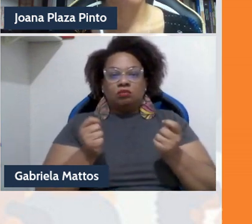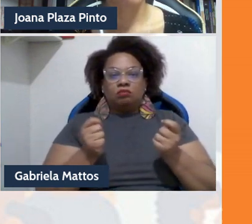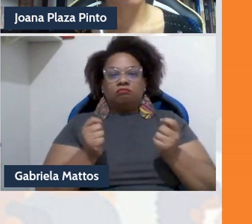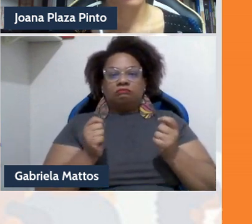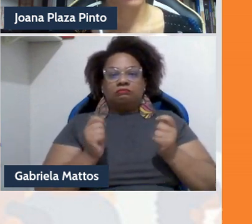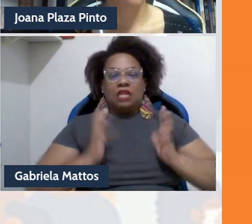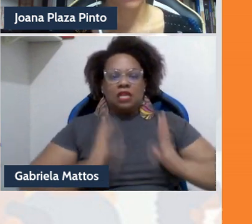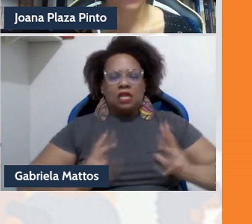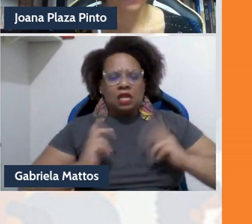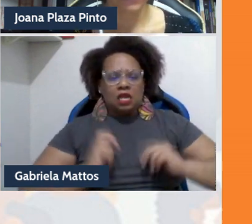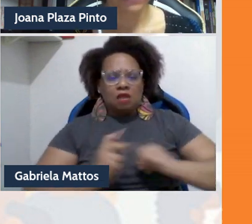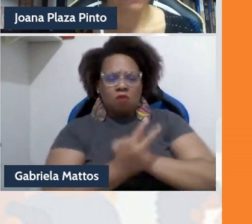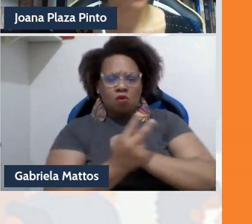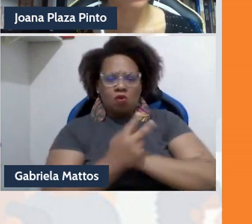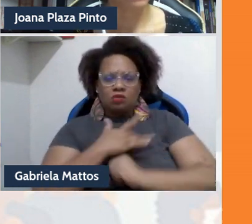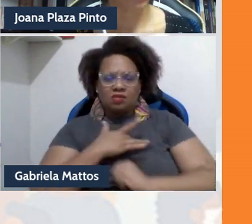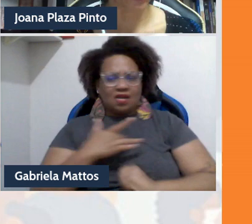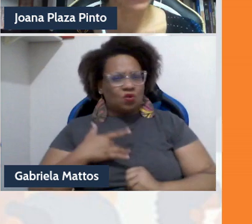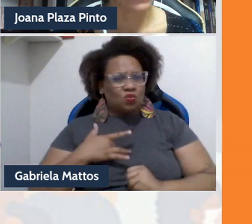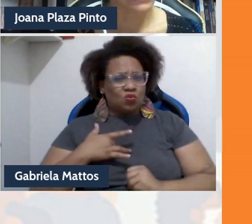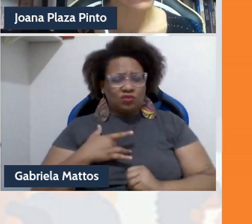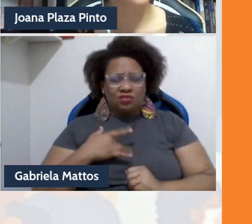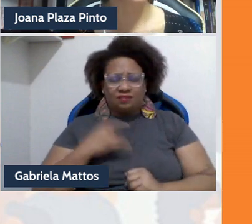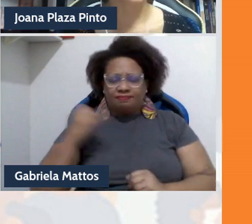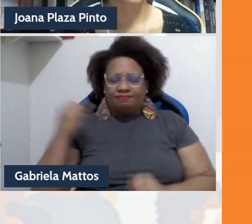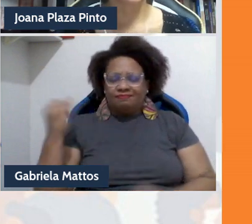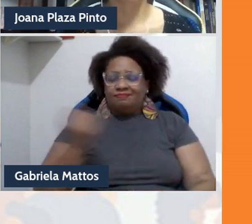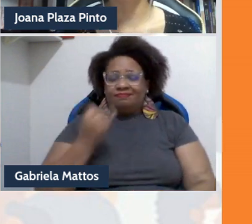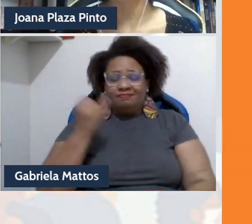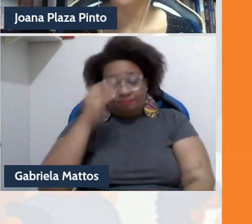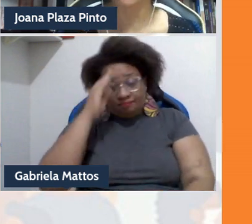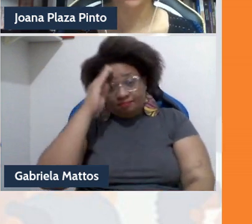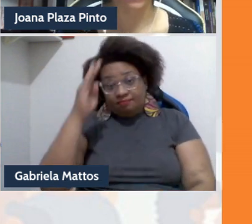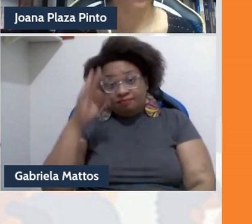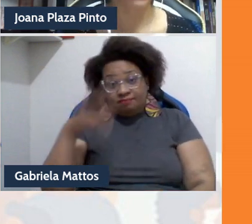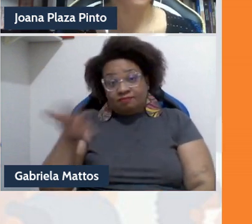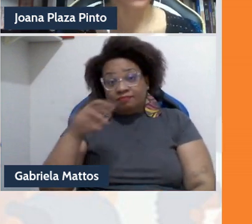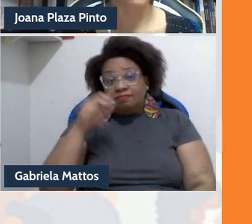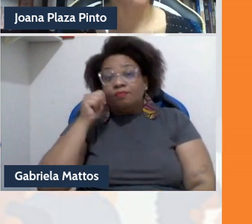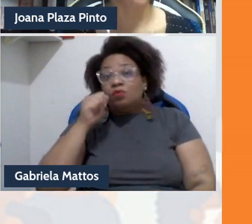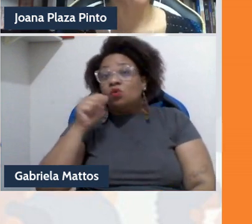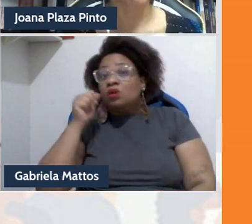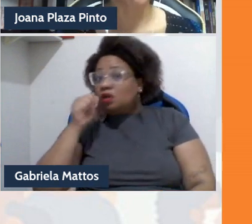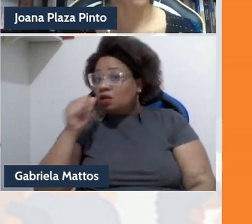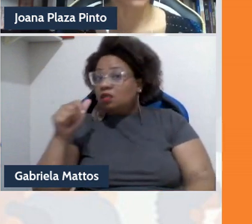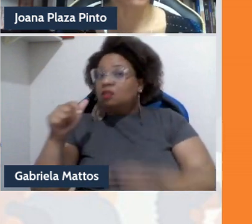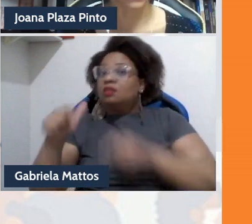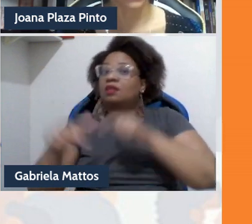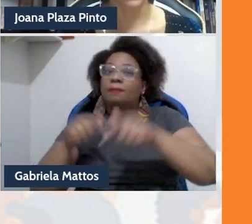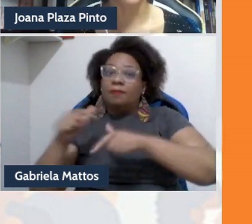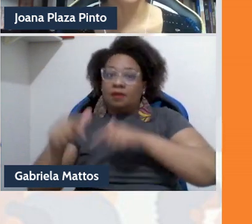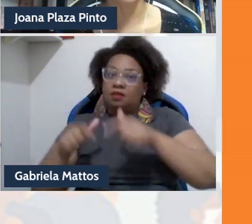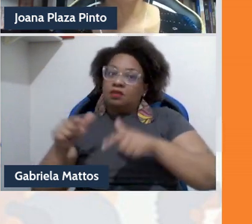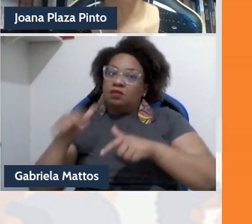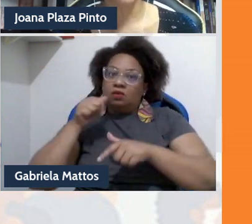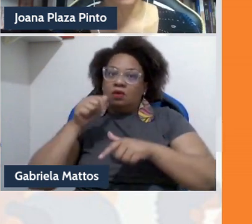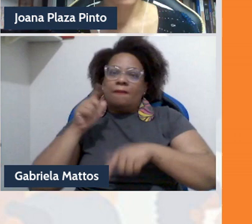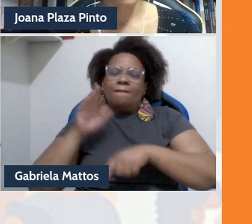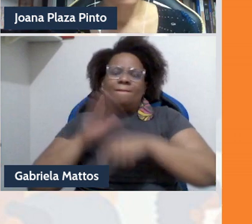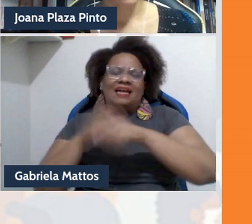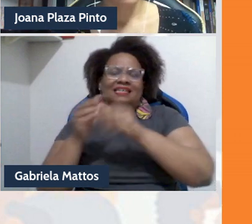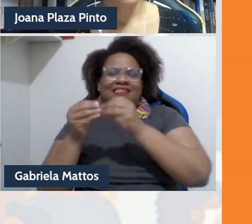para tornar a vida das trabalhadoras e não dos trabalhadores ainda mais precária,